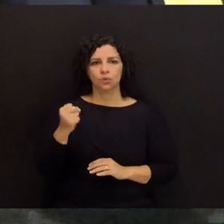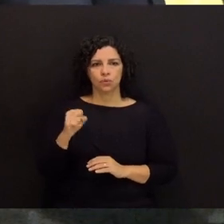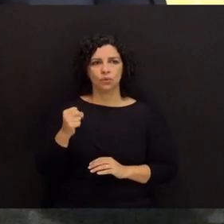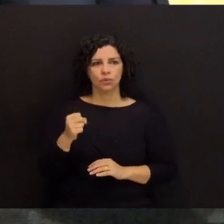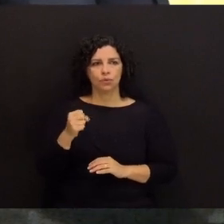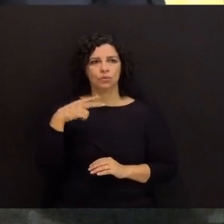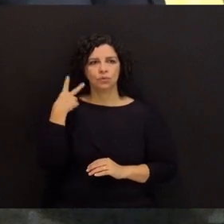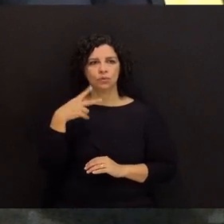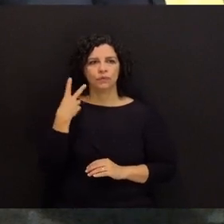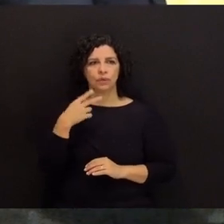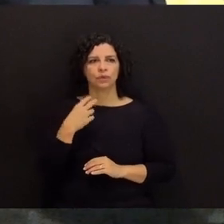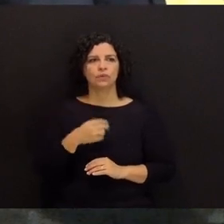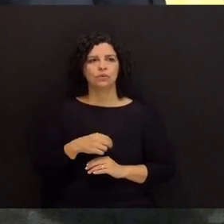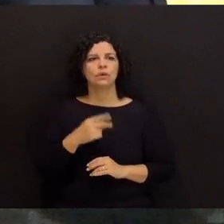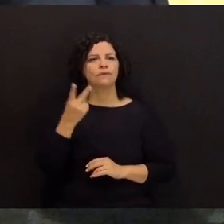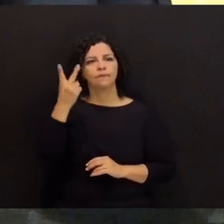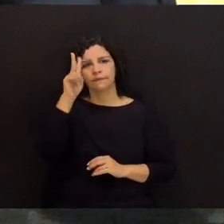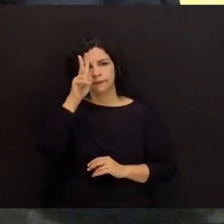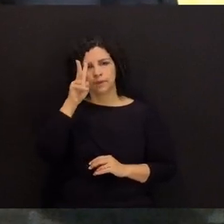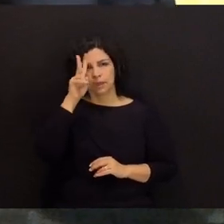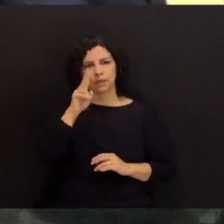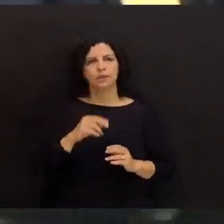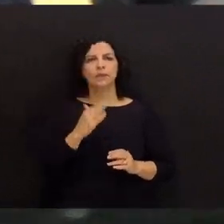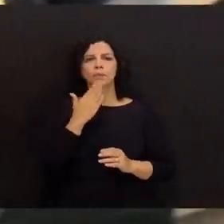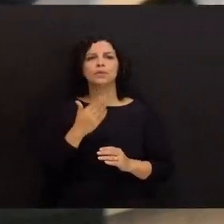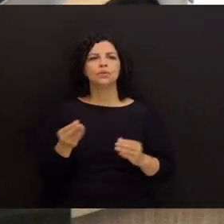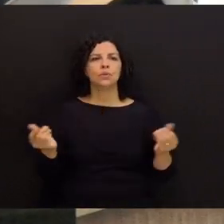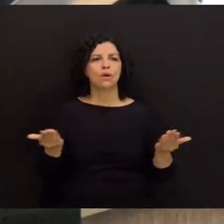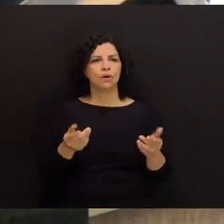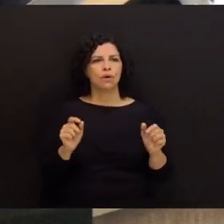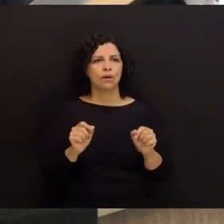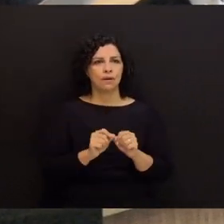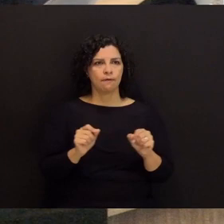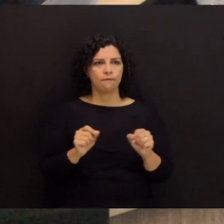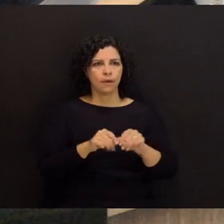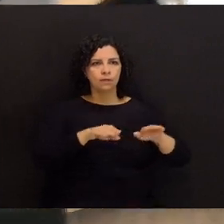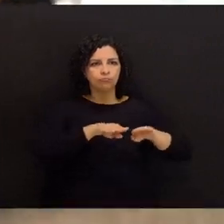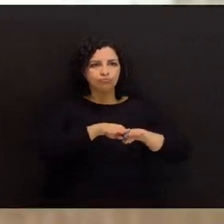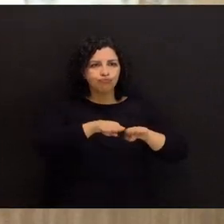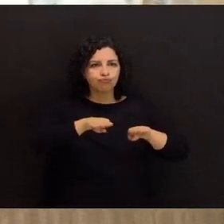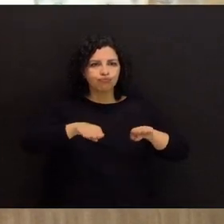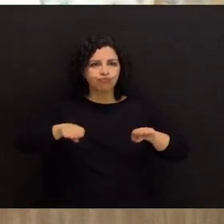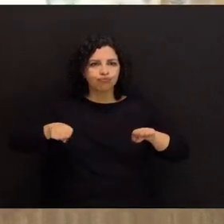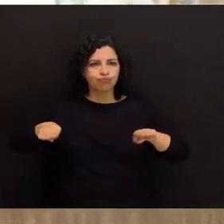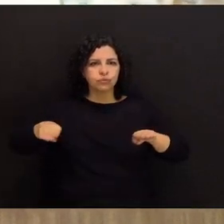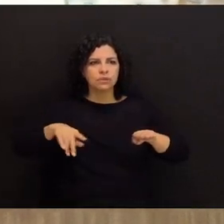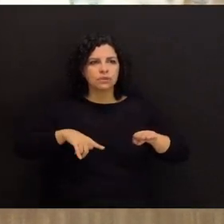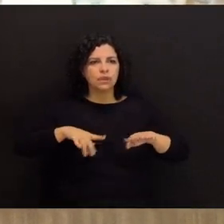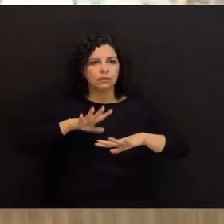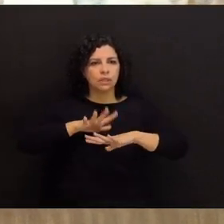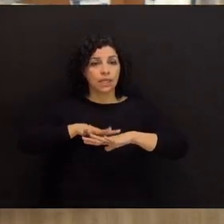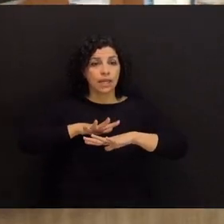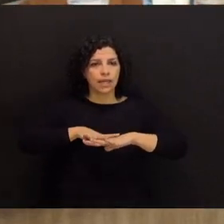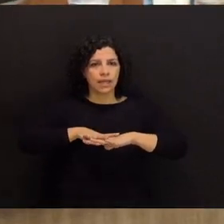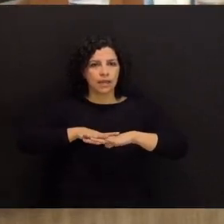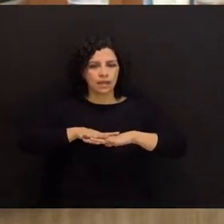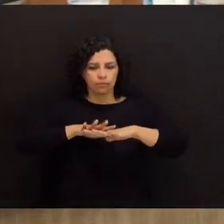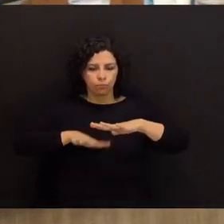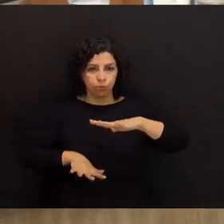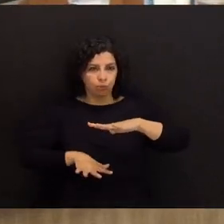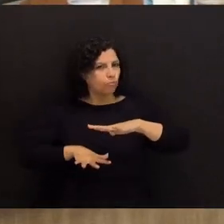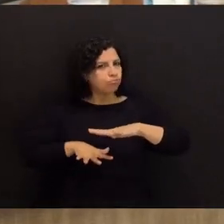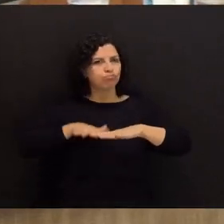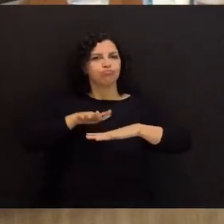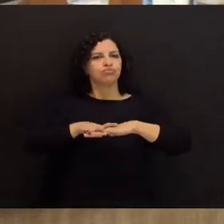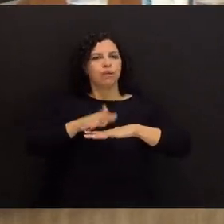do vereador José Vieira que viabilize nivelamento de grelha em frente à escola Olávio